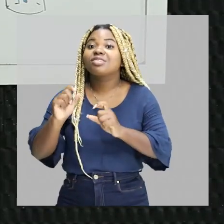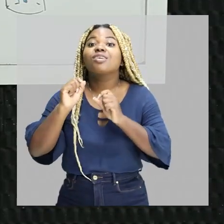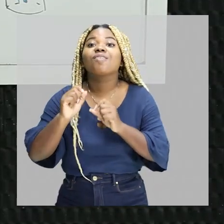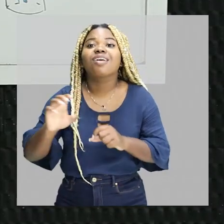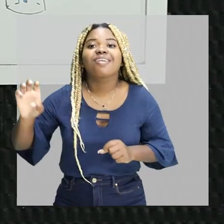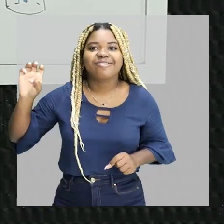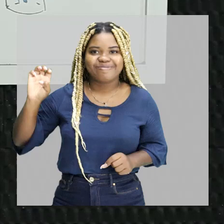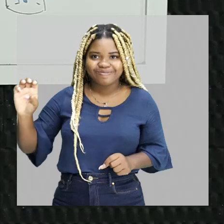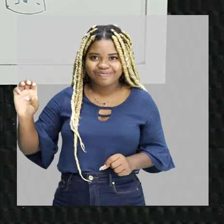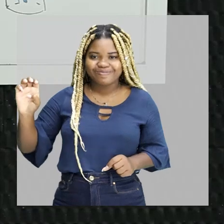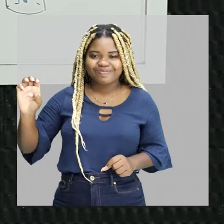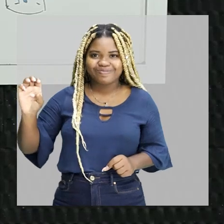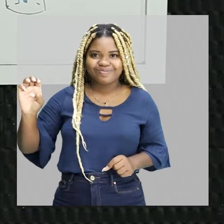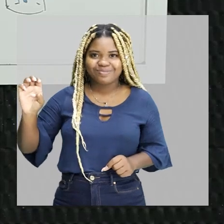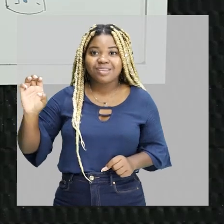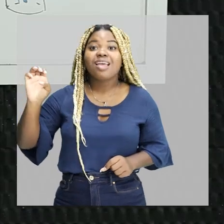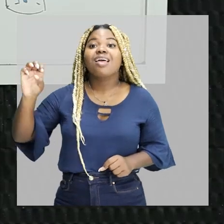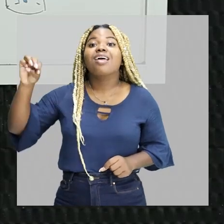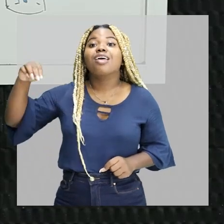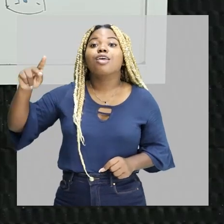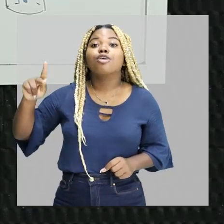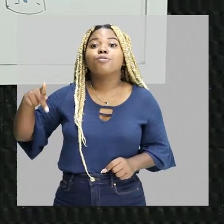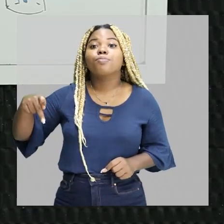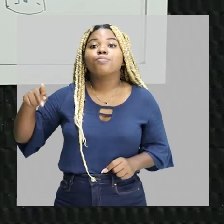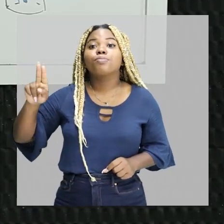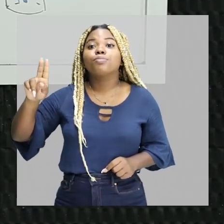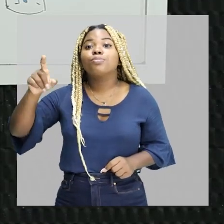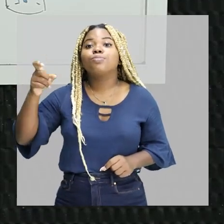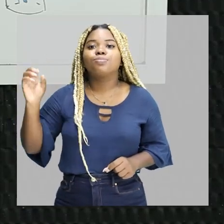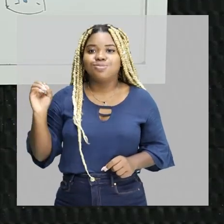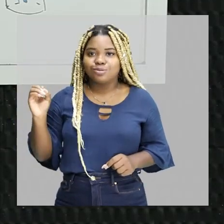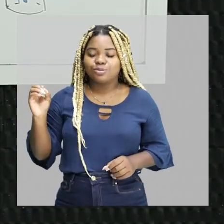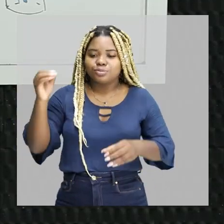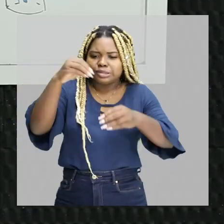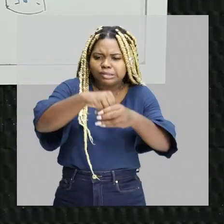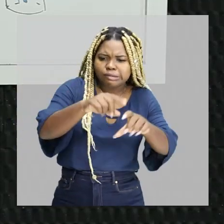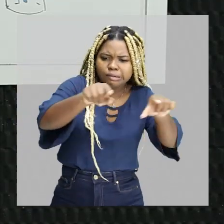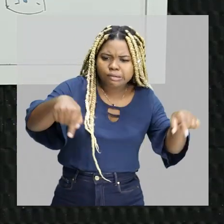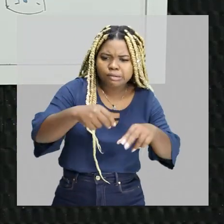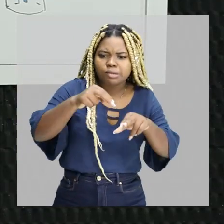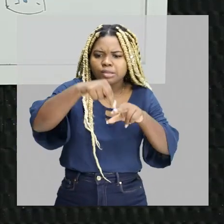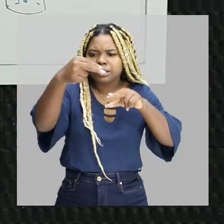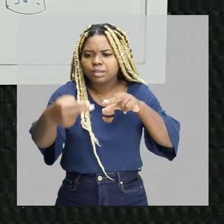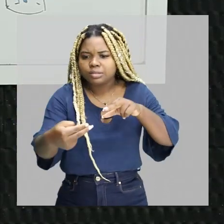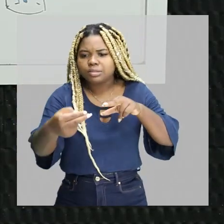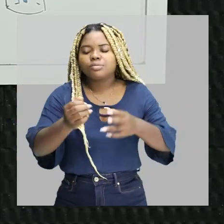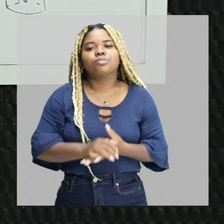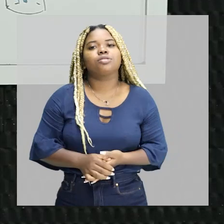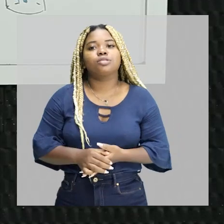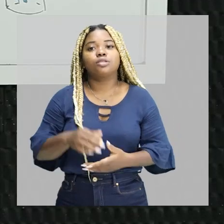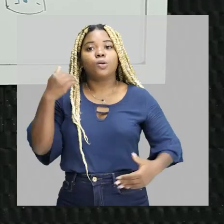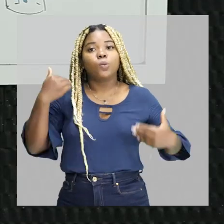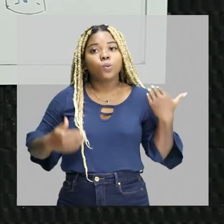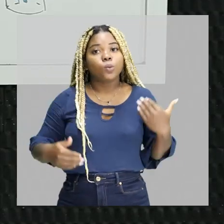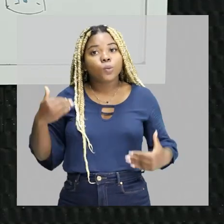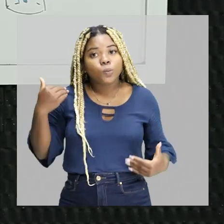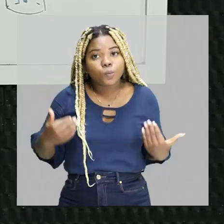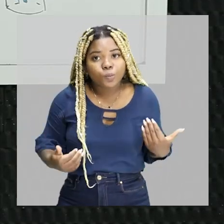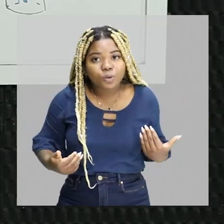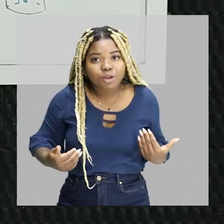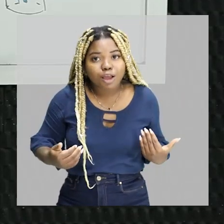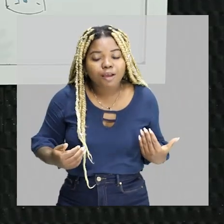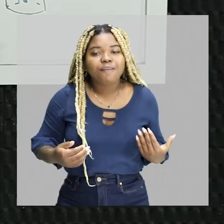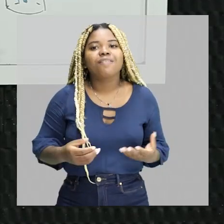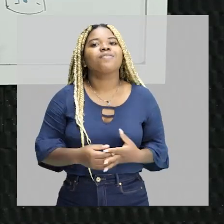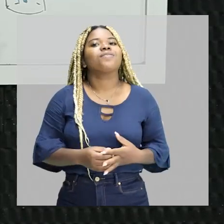empuxo. Está apontando para cima. É por isso que dentro da piscina esses corpos eles acabam ficando mais leves. Ou você pode perceber que